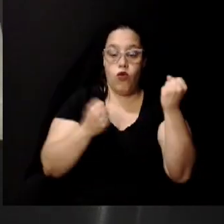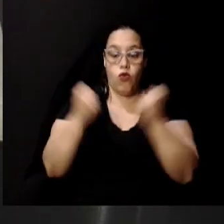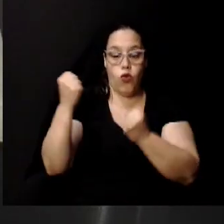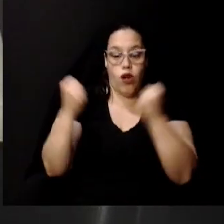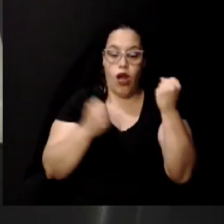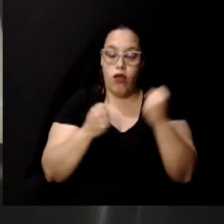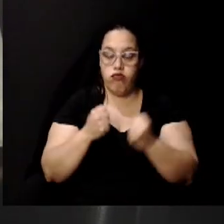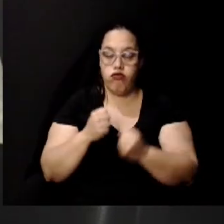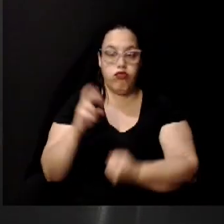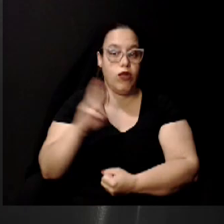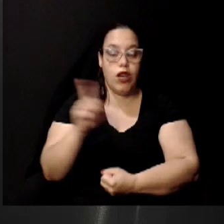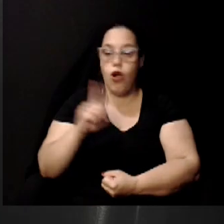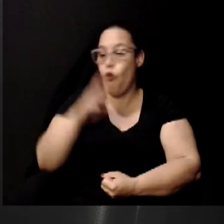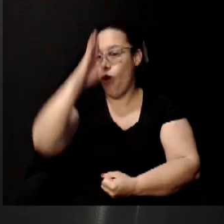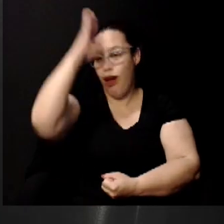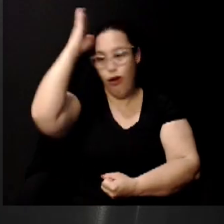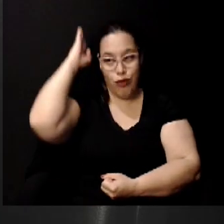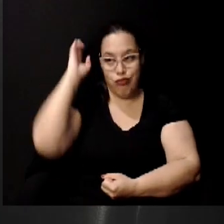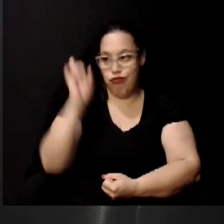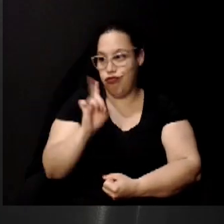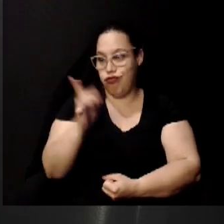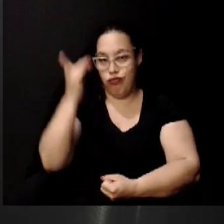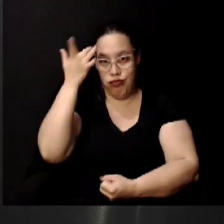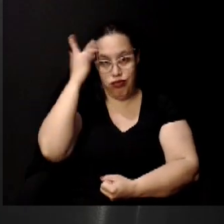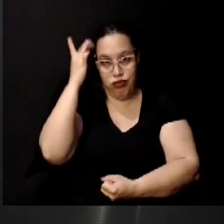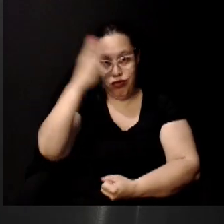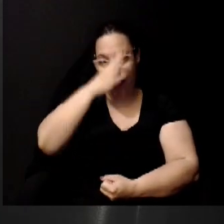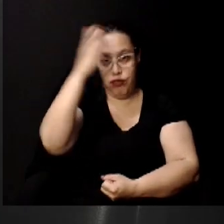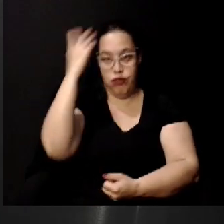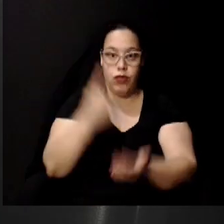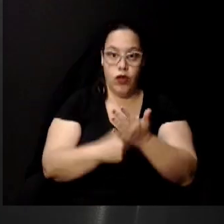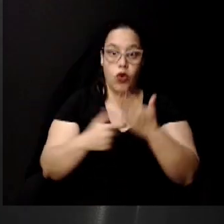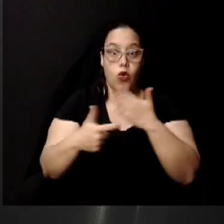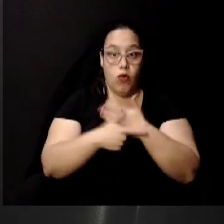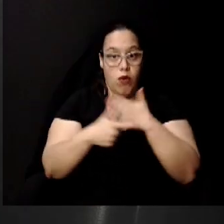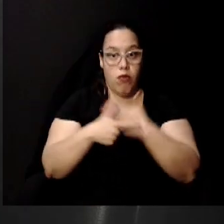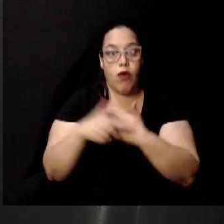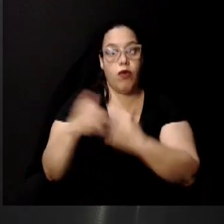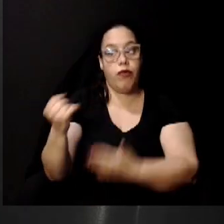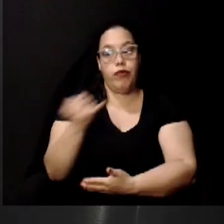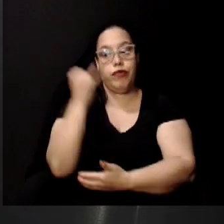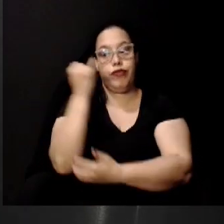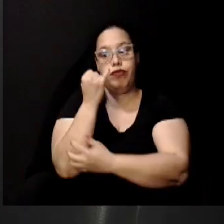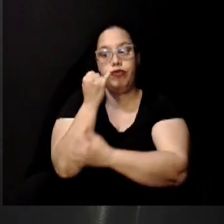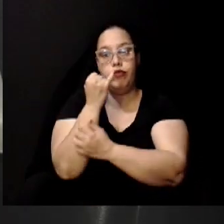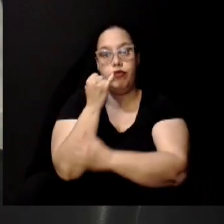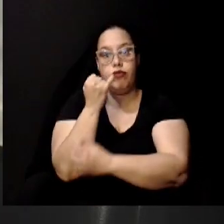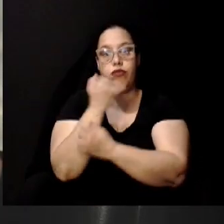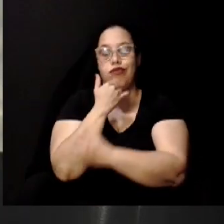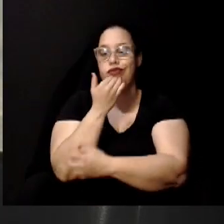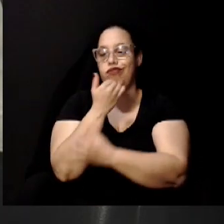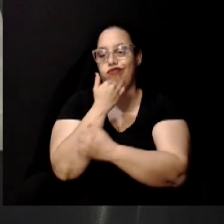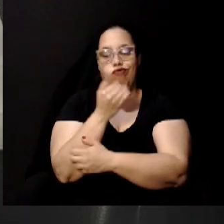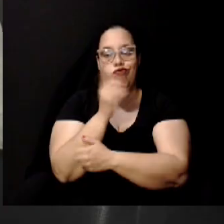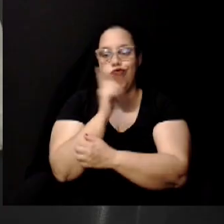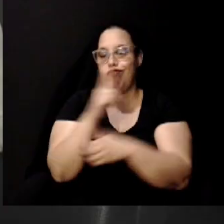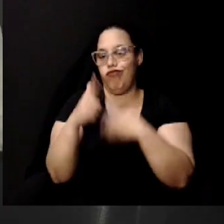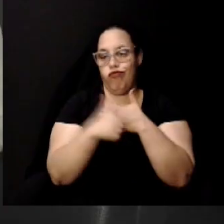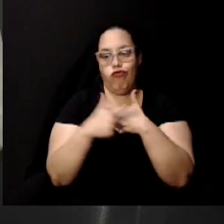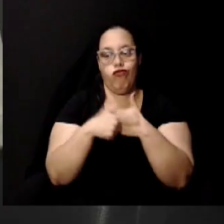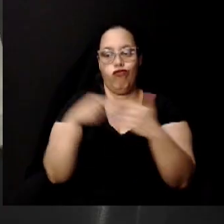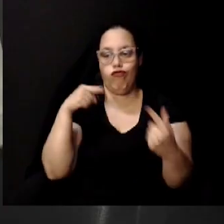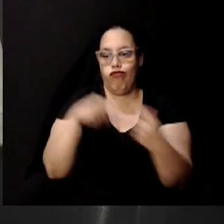de Bombeiros. Eu acho que o Corpo de Bombeiros cumpre um papel importante, mas já não está cumprindo esse papel de combate aos